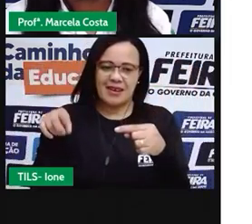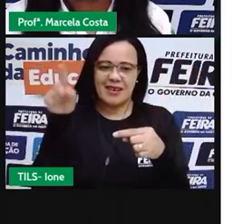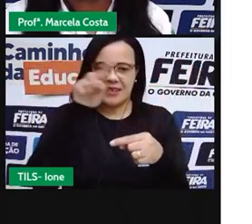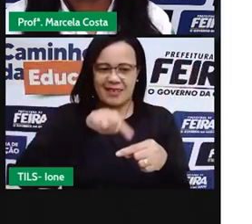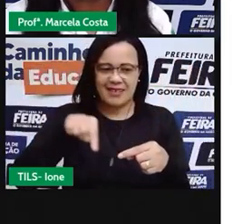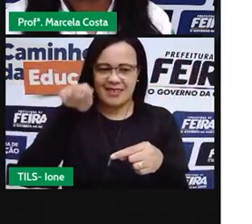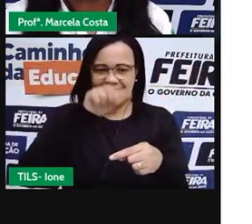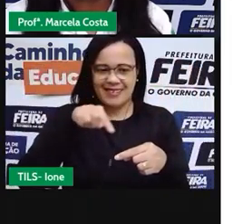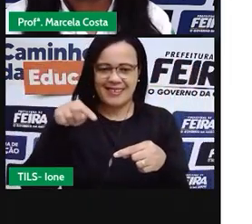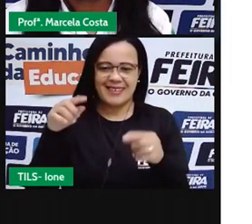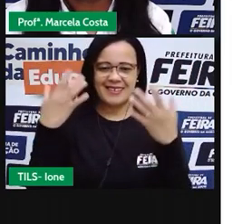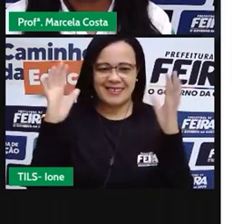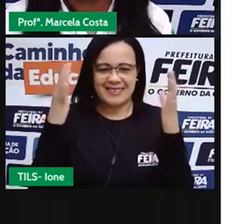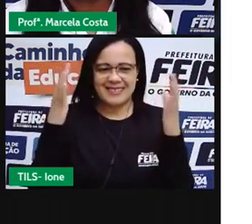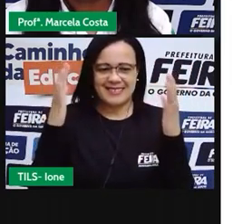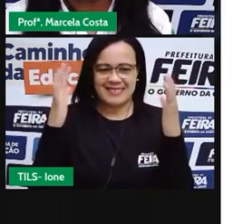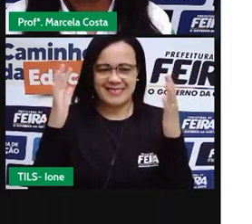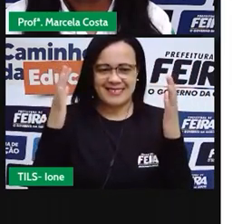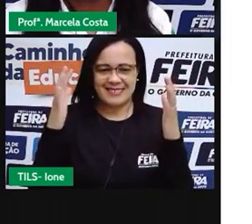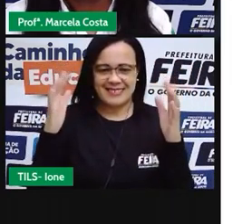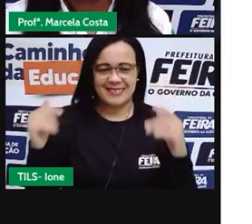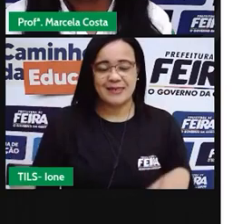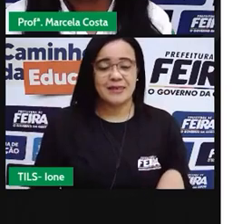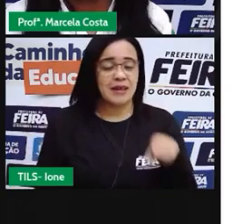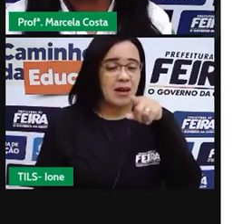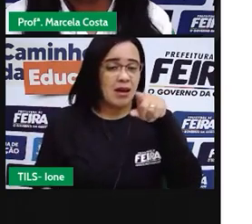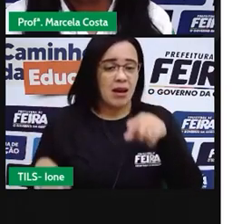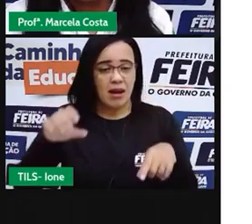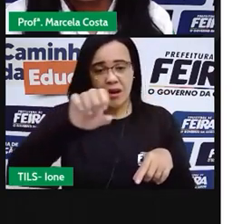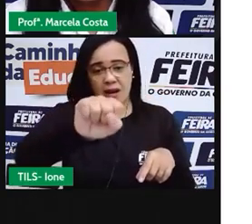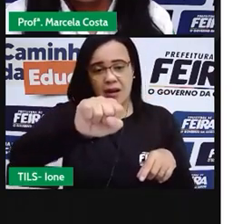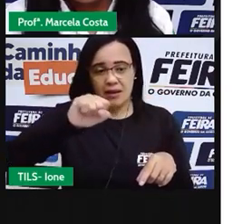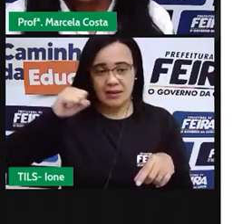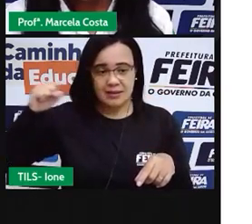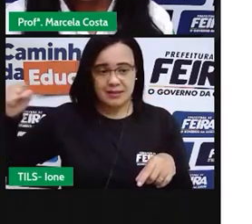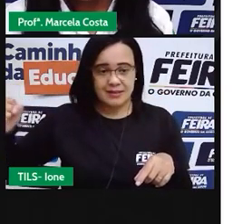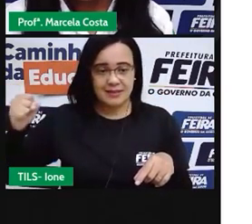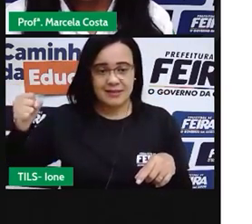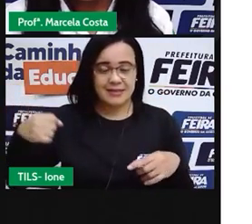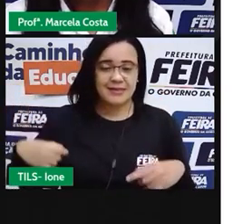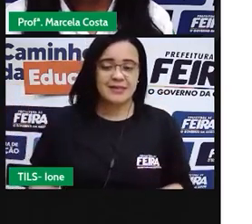Alternativa A, B, C ou D.